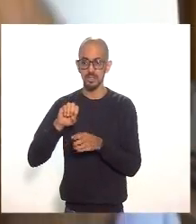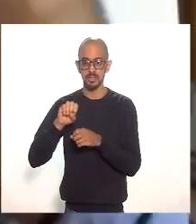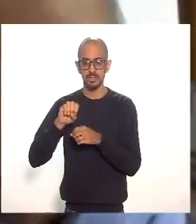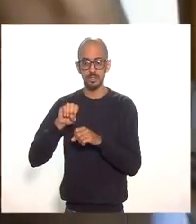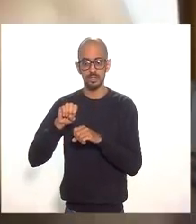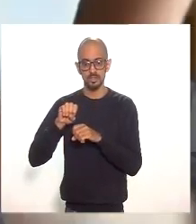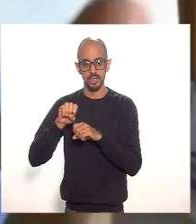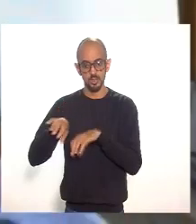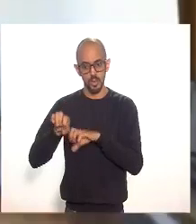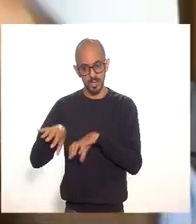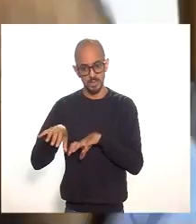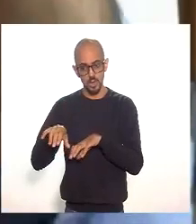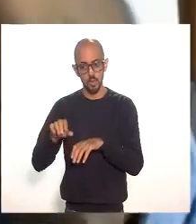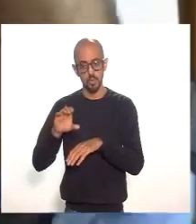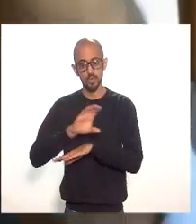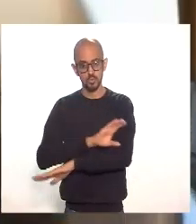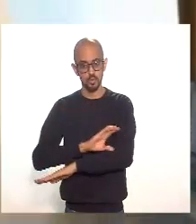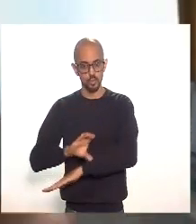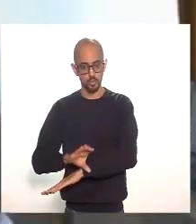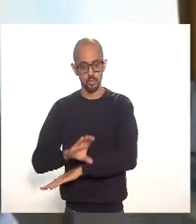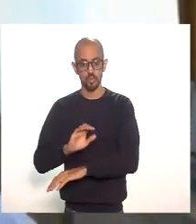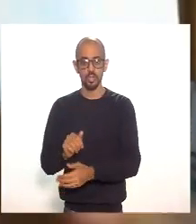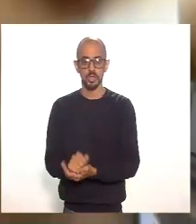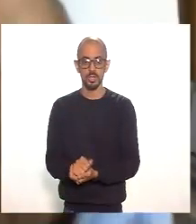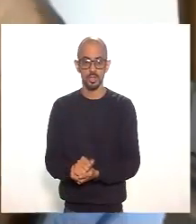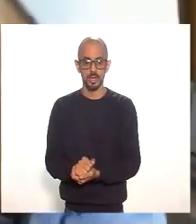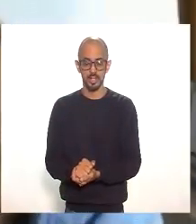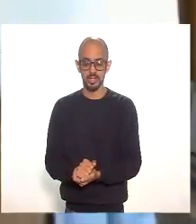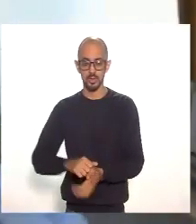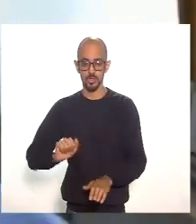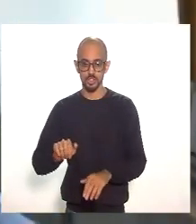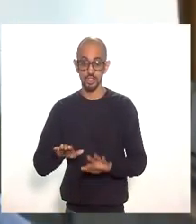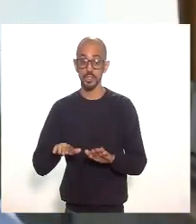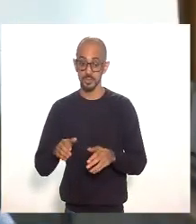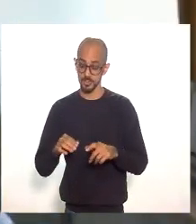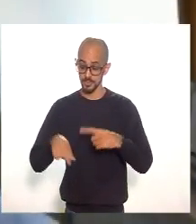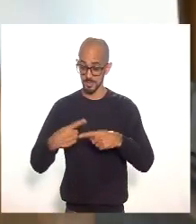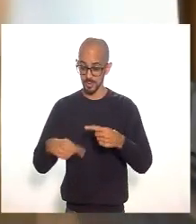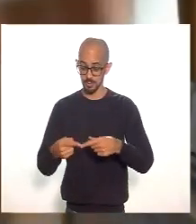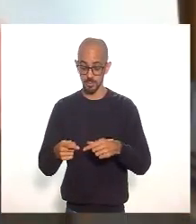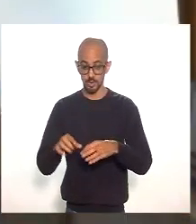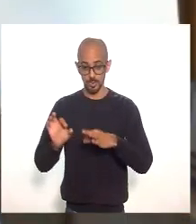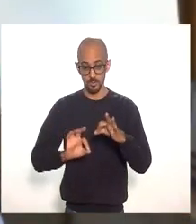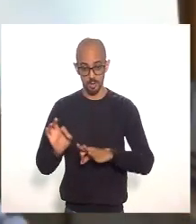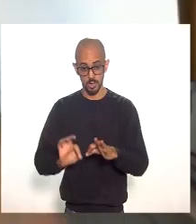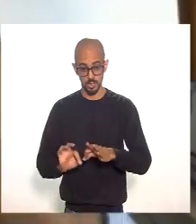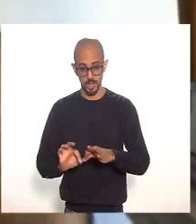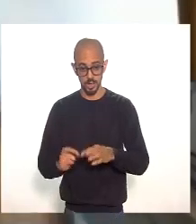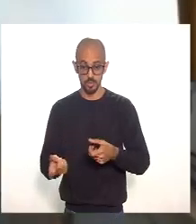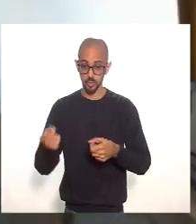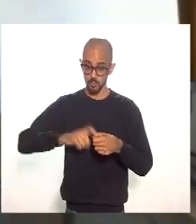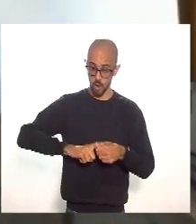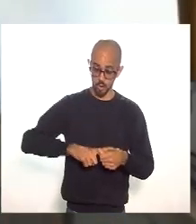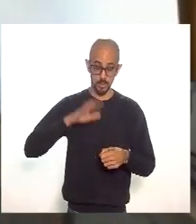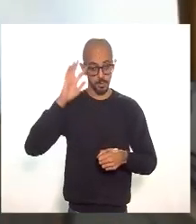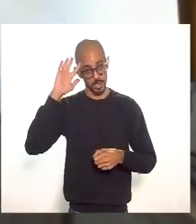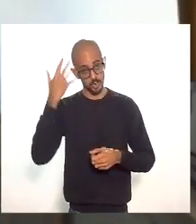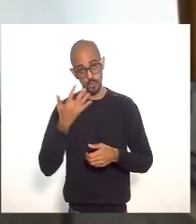aí, junto com todas as emendas, o projeto retorna para se decidir o que